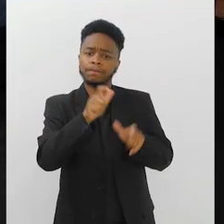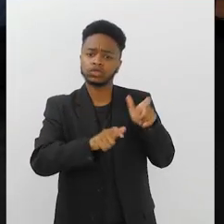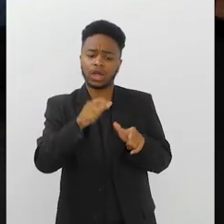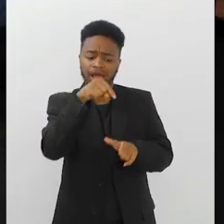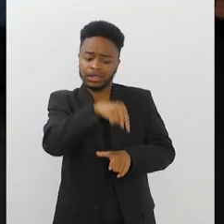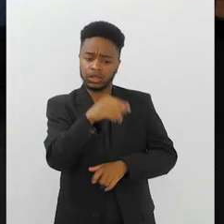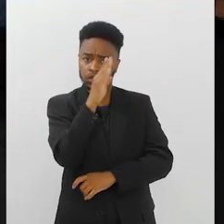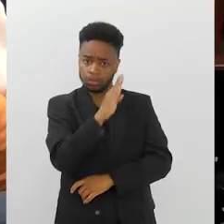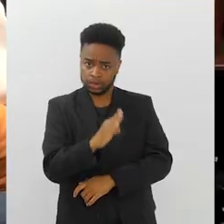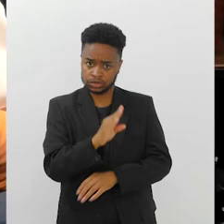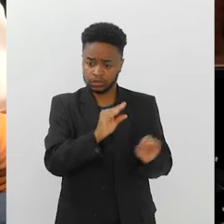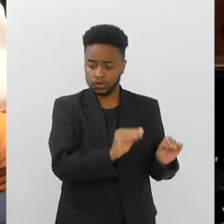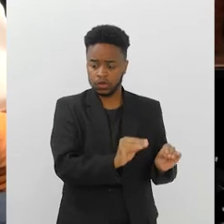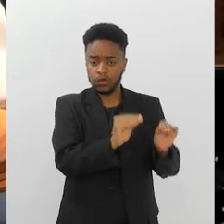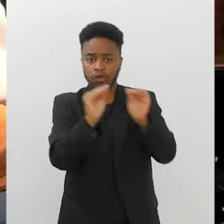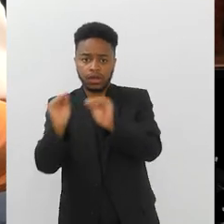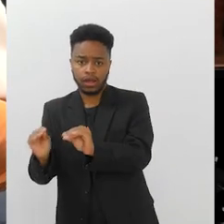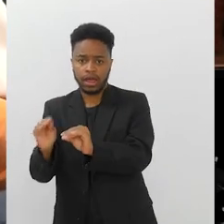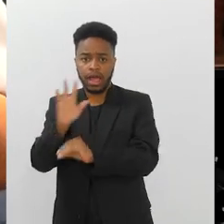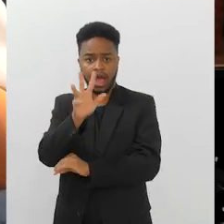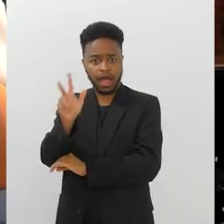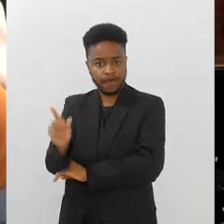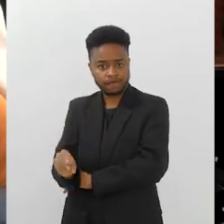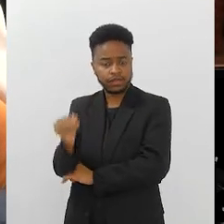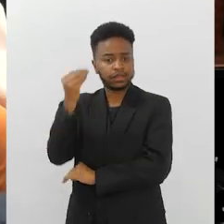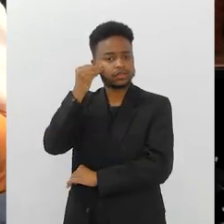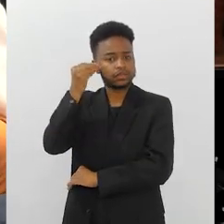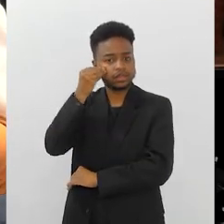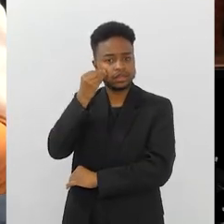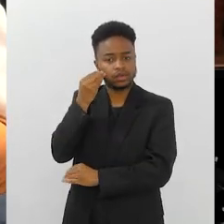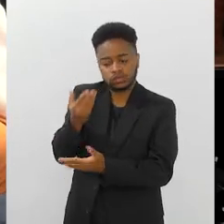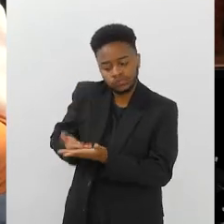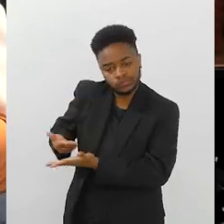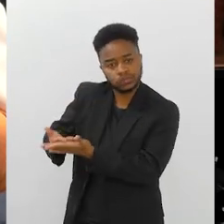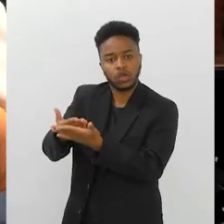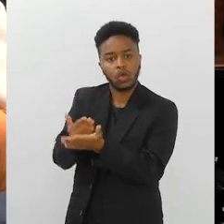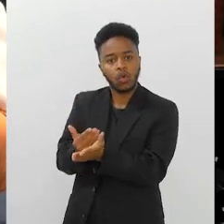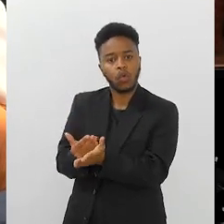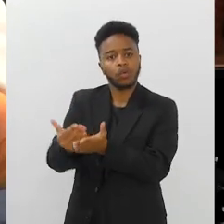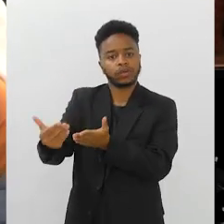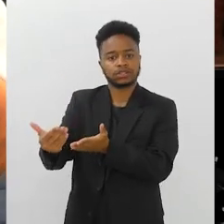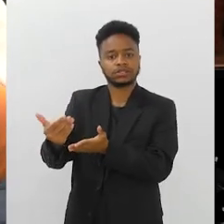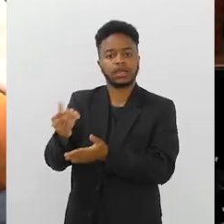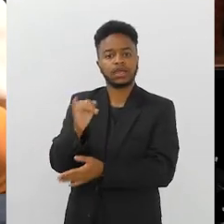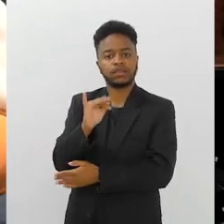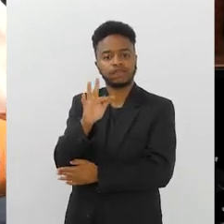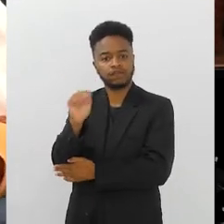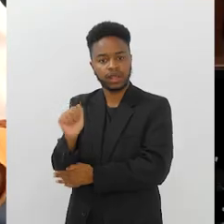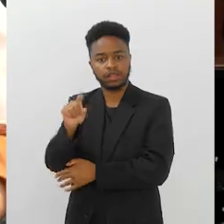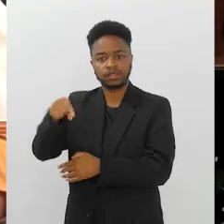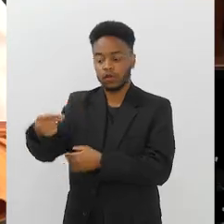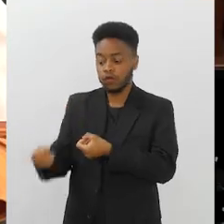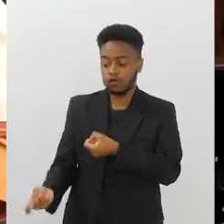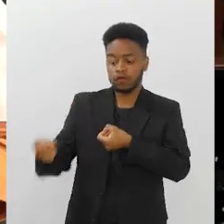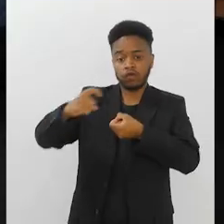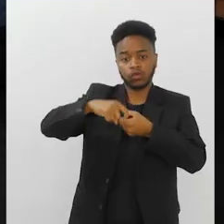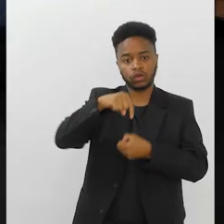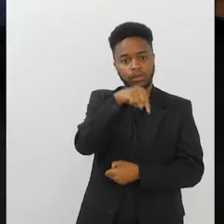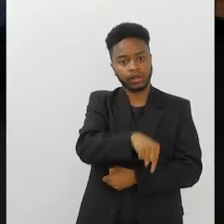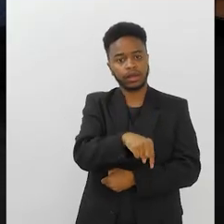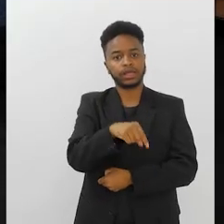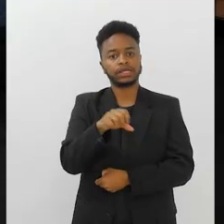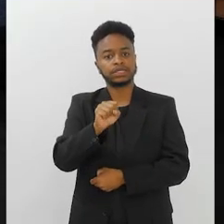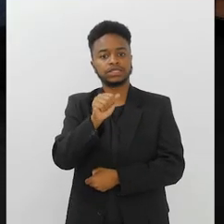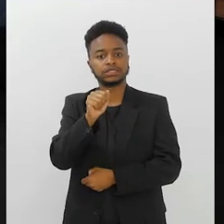Brasil foram para a África para fazer o ifá e voltar sacerdote é